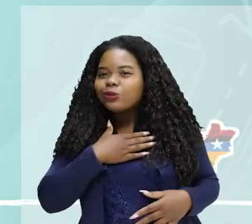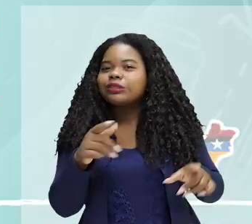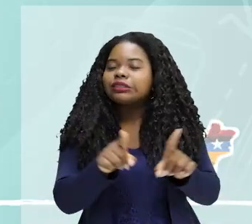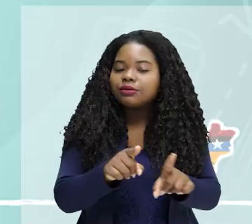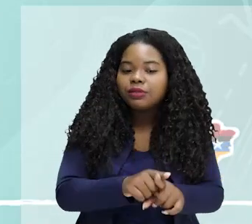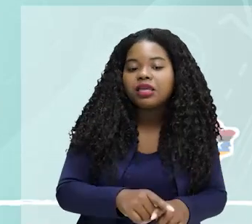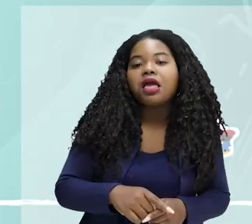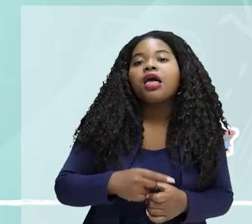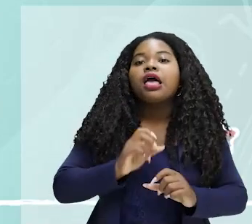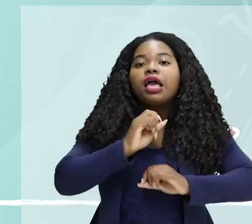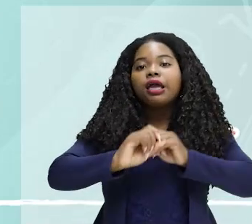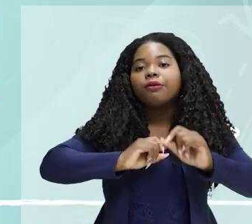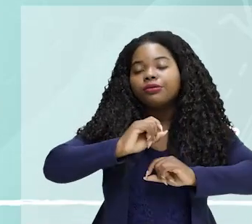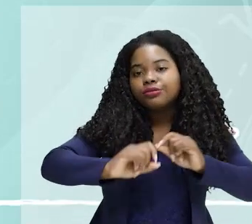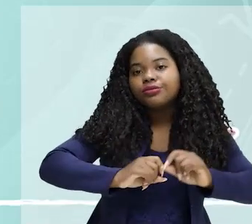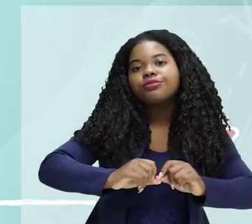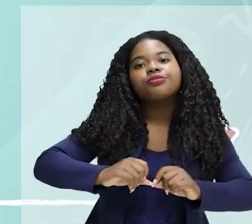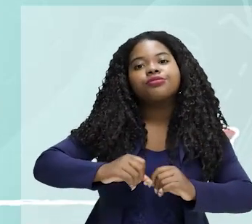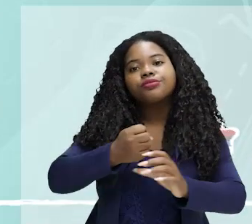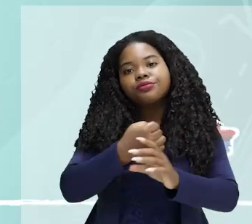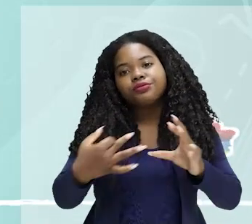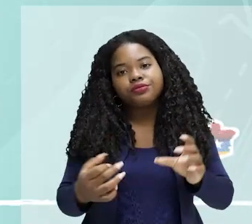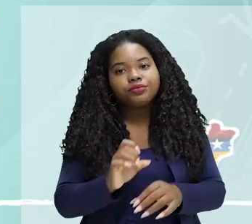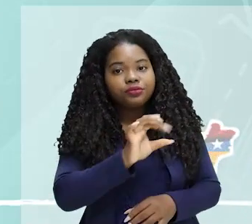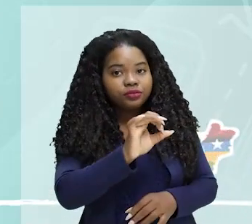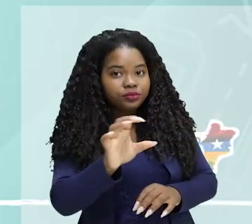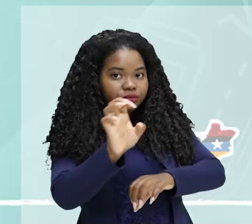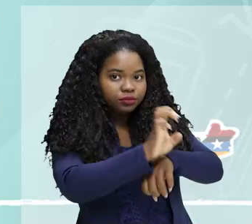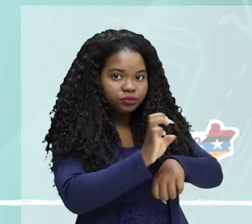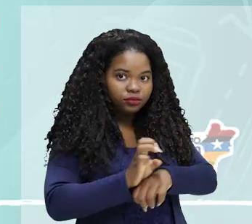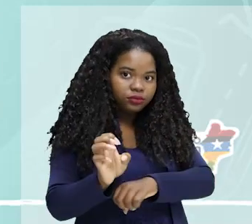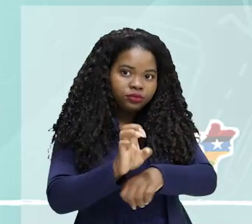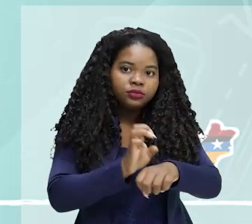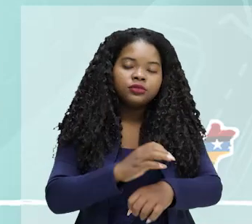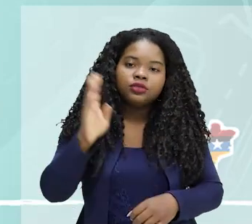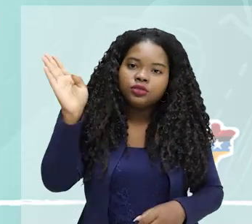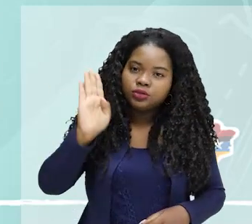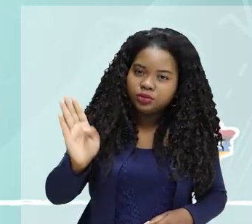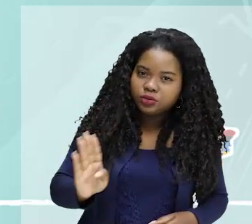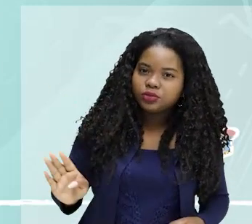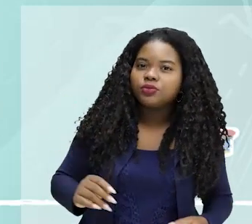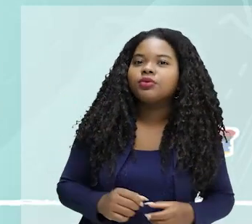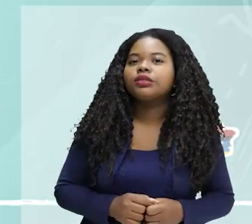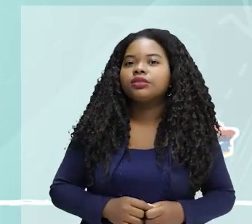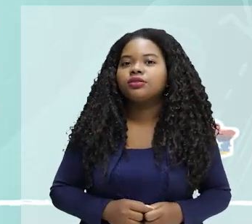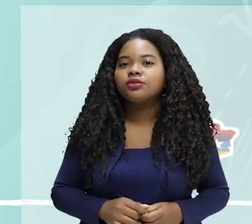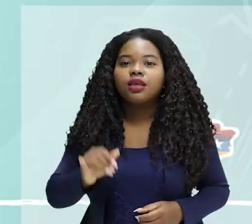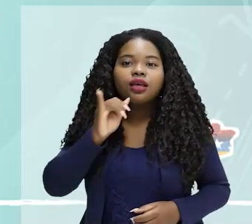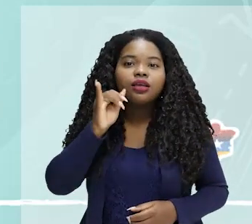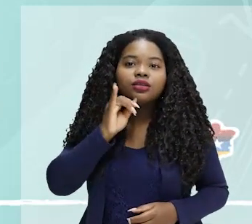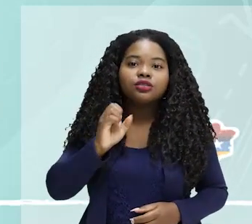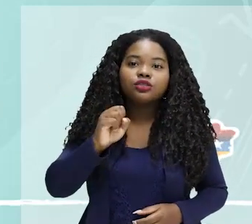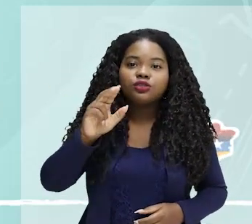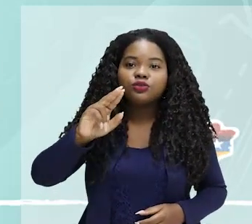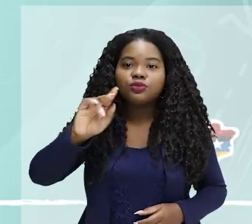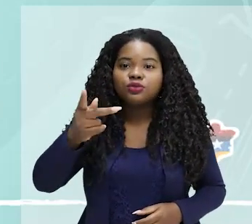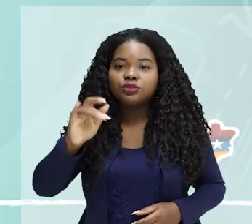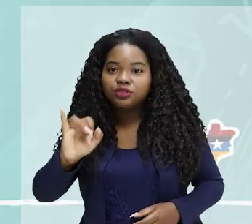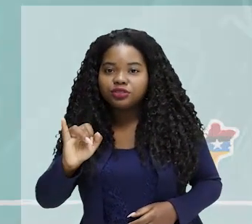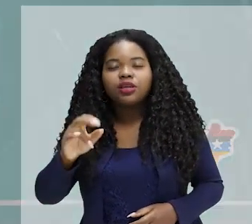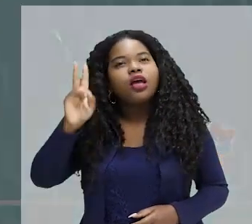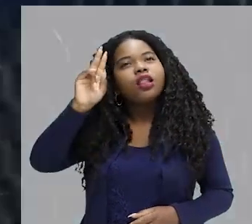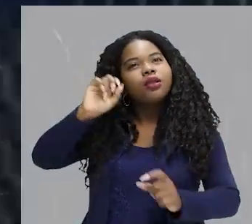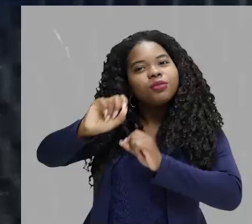de cada região, de cada estado do Brasil e de cada parte do mundo também, né? Você lembra, por exemplo, de sushi, você lembra lá da